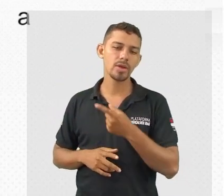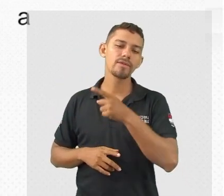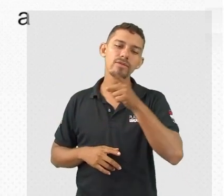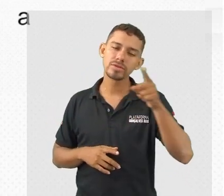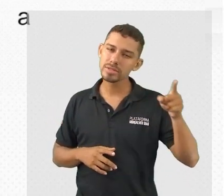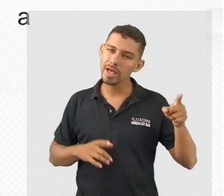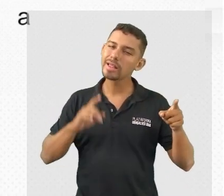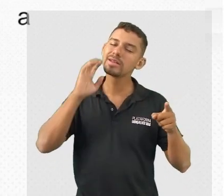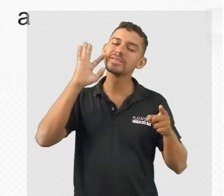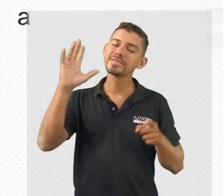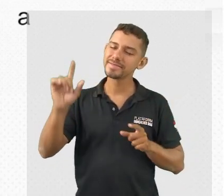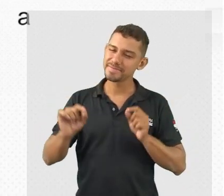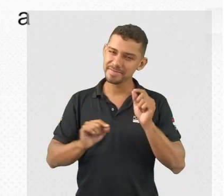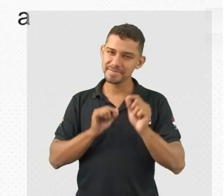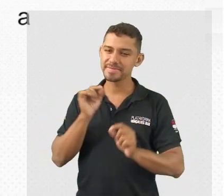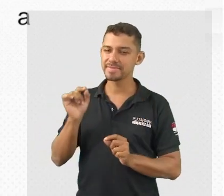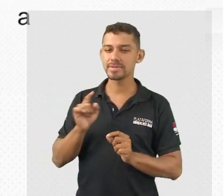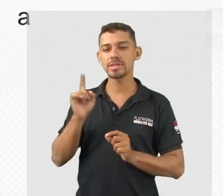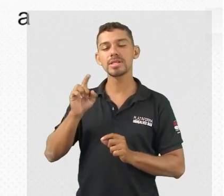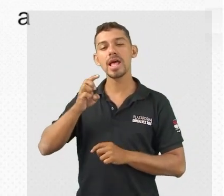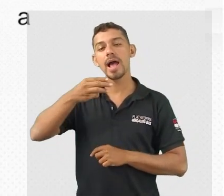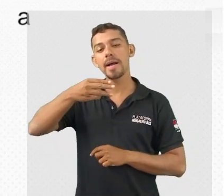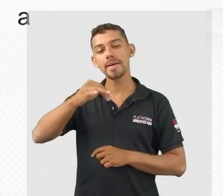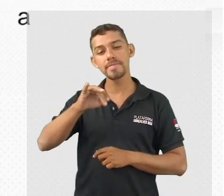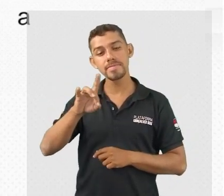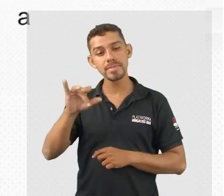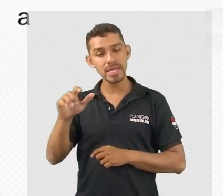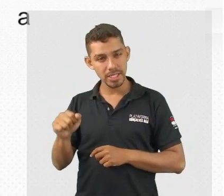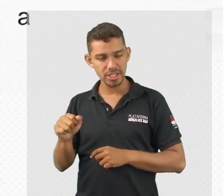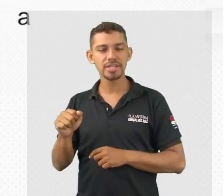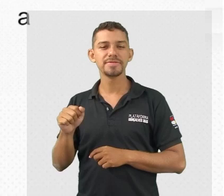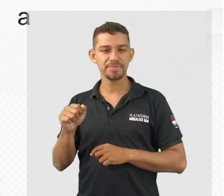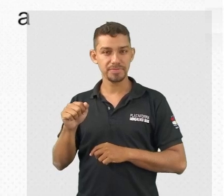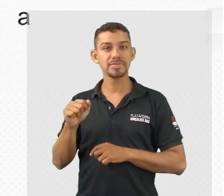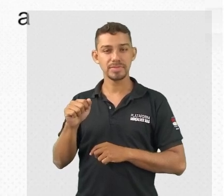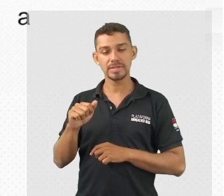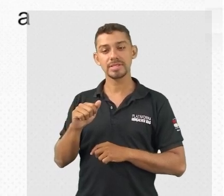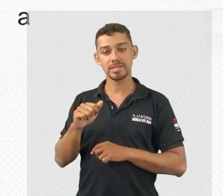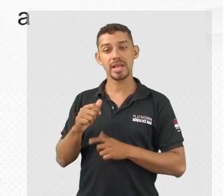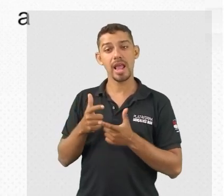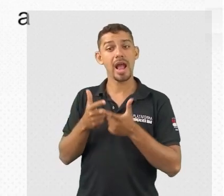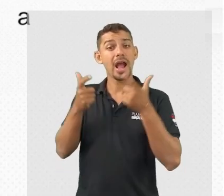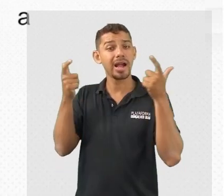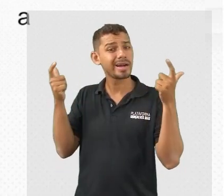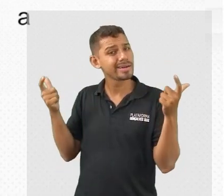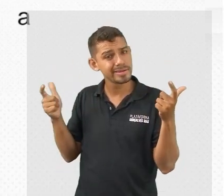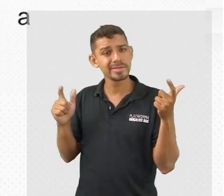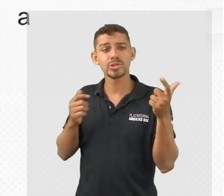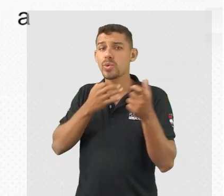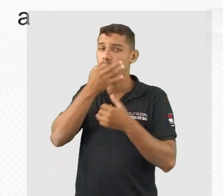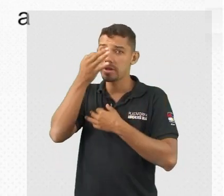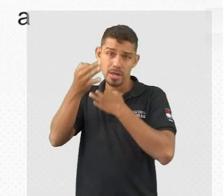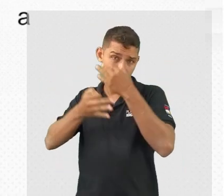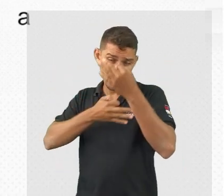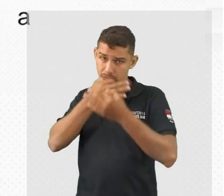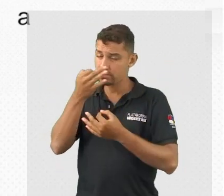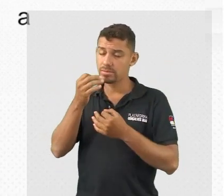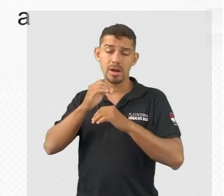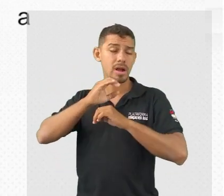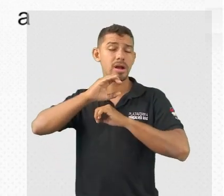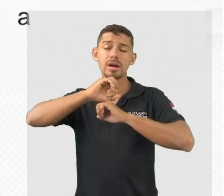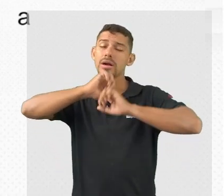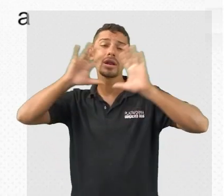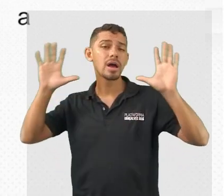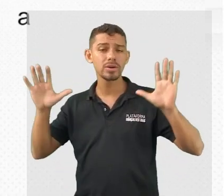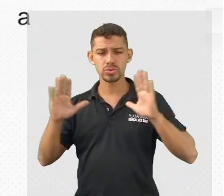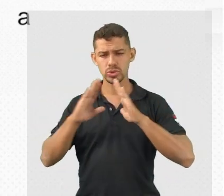estar imaginando de que eu estou falando, né? Eu estou falando da mídia, né? A mídia, ela é a grande formadora de opinião, né? Claro, junto